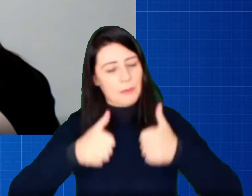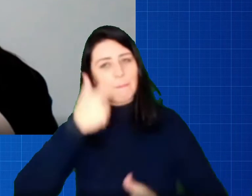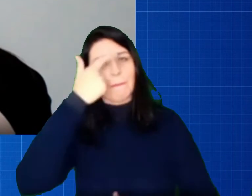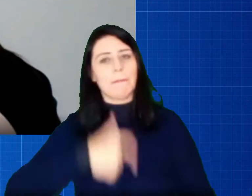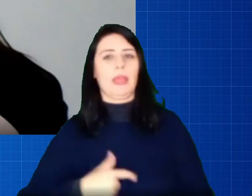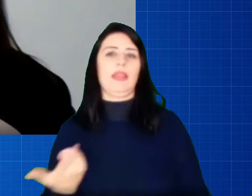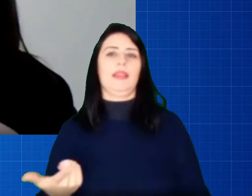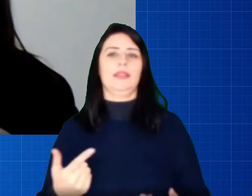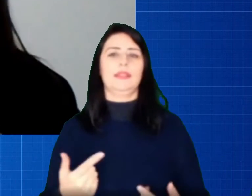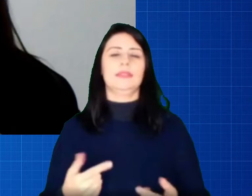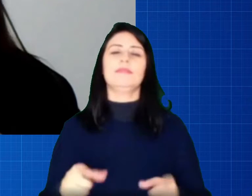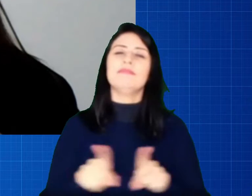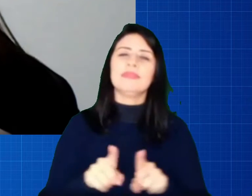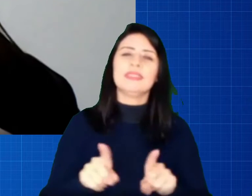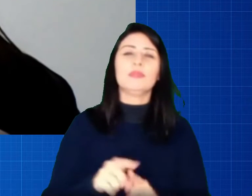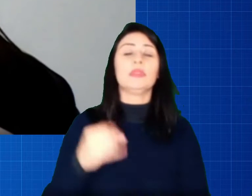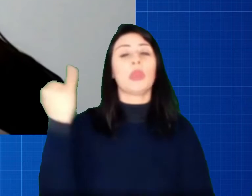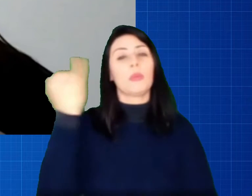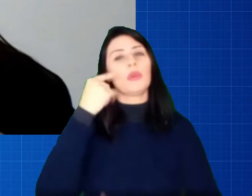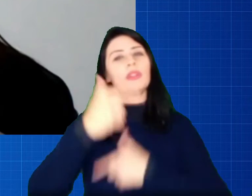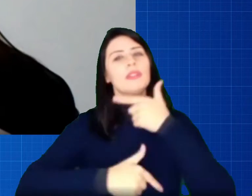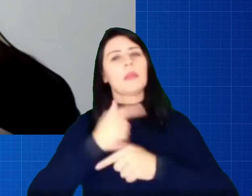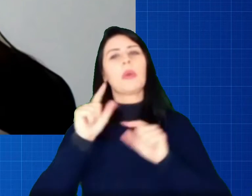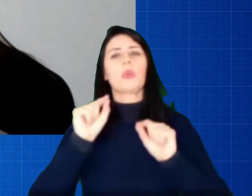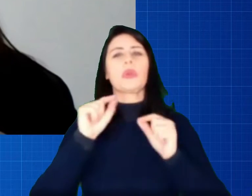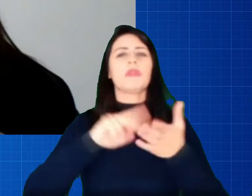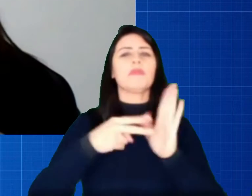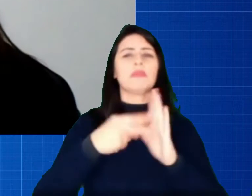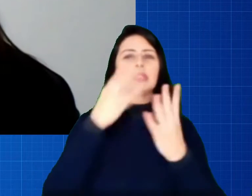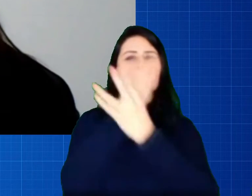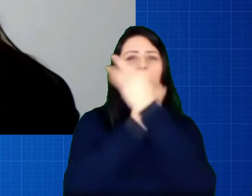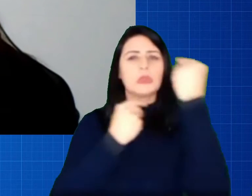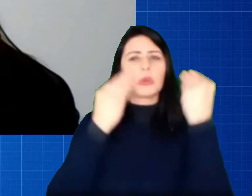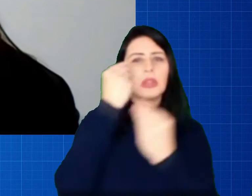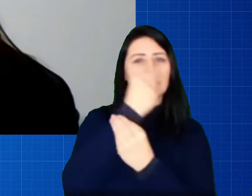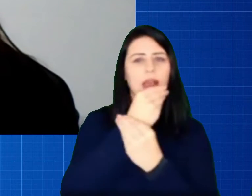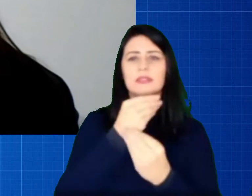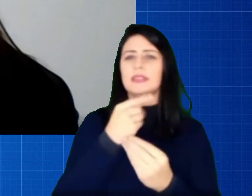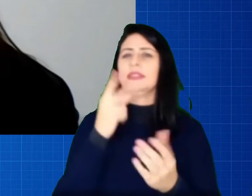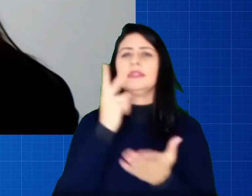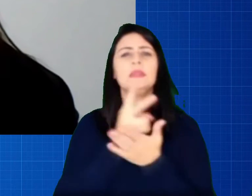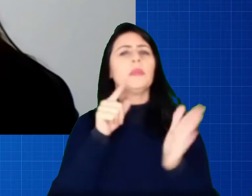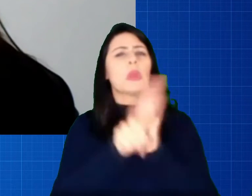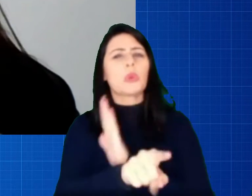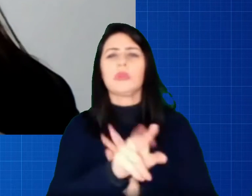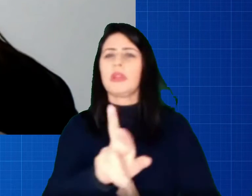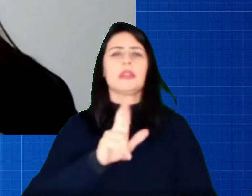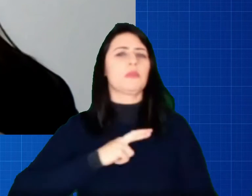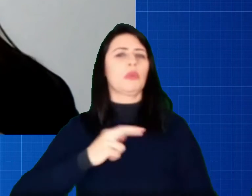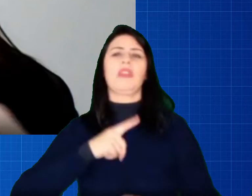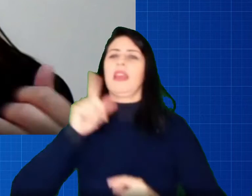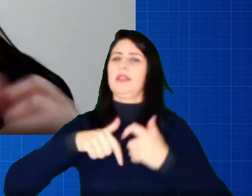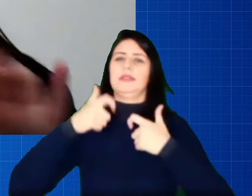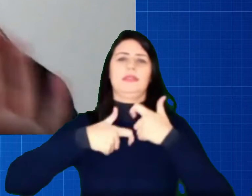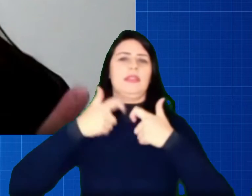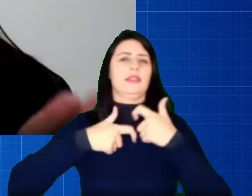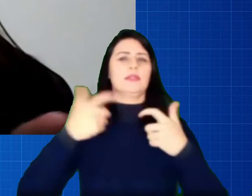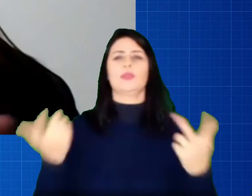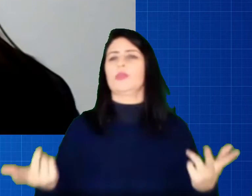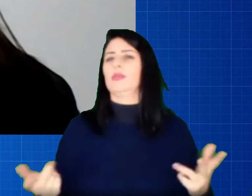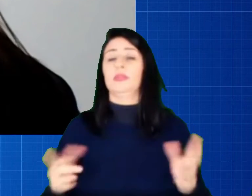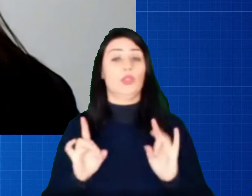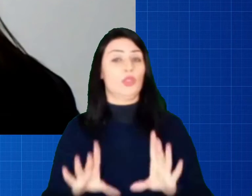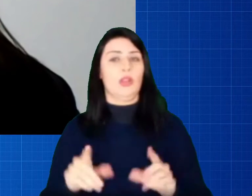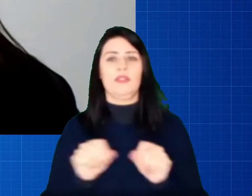trabalha muito também com os professores e com as crianças, isso. O que é a sexualidade? Quando a gente pergunta, é o sexo. O que